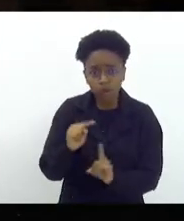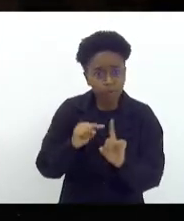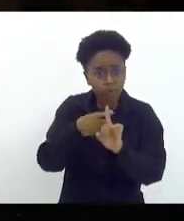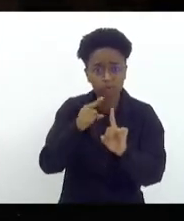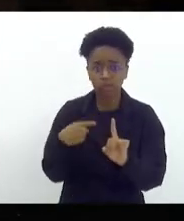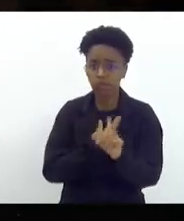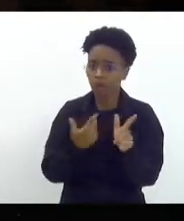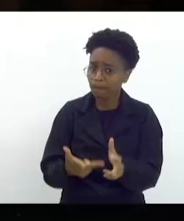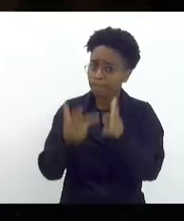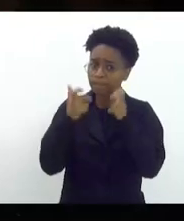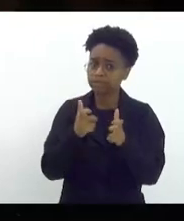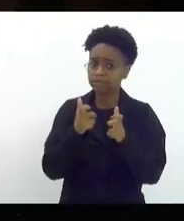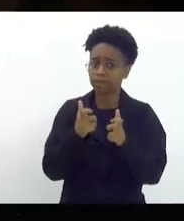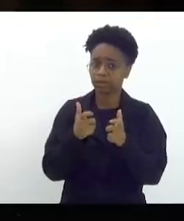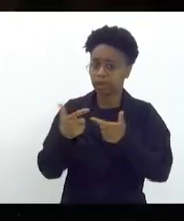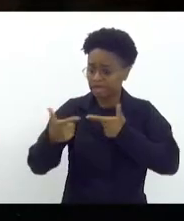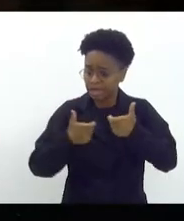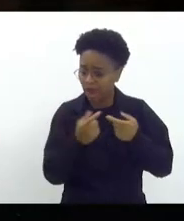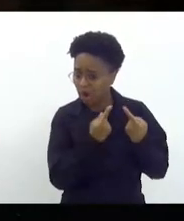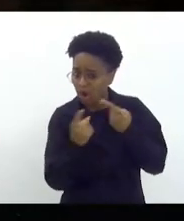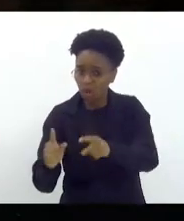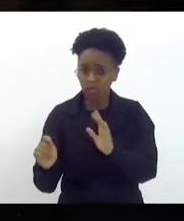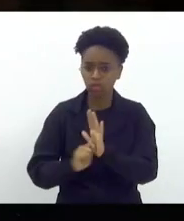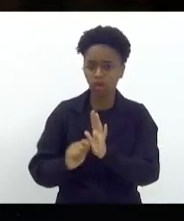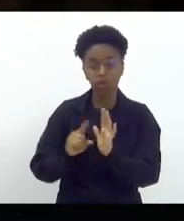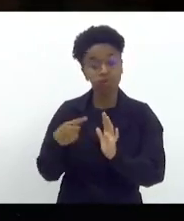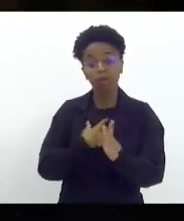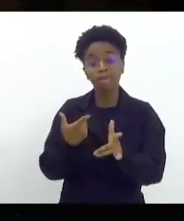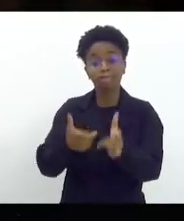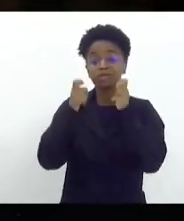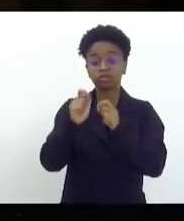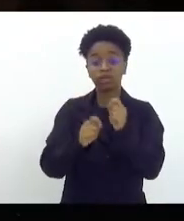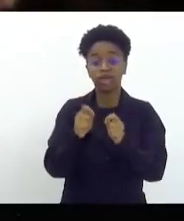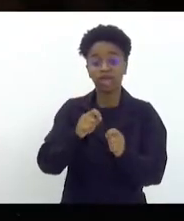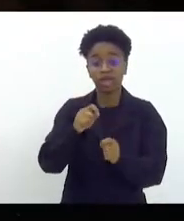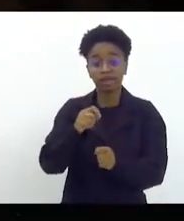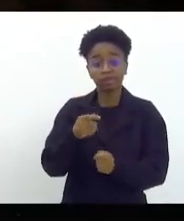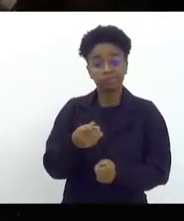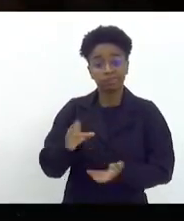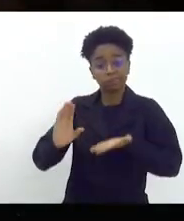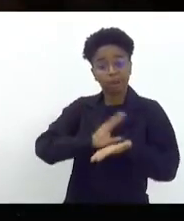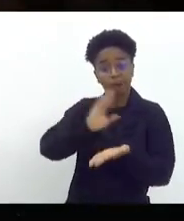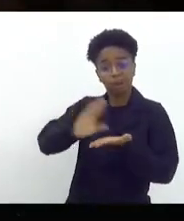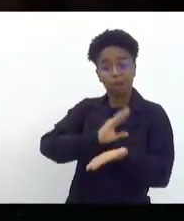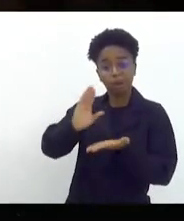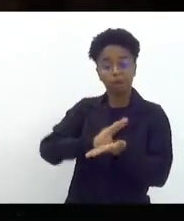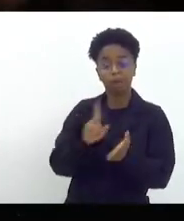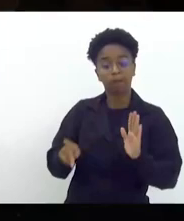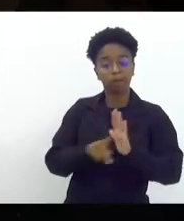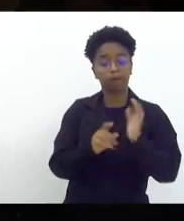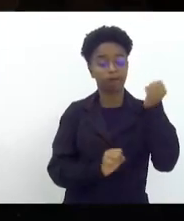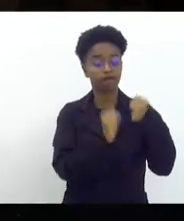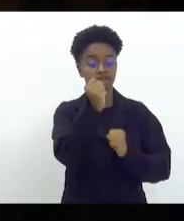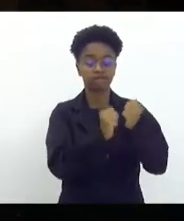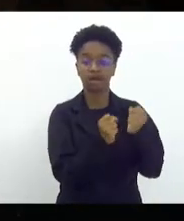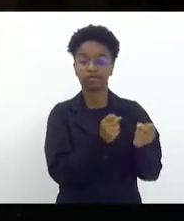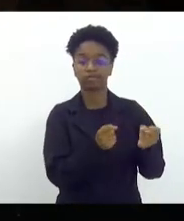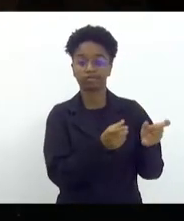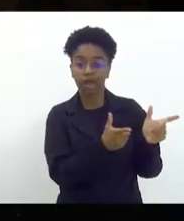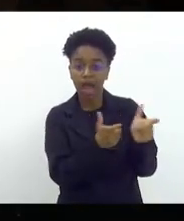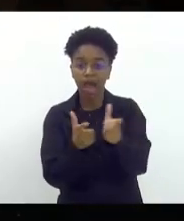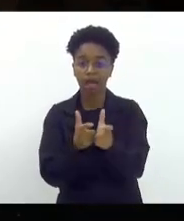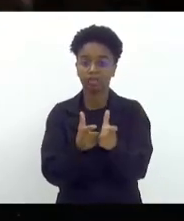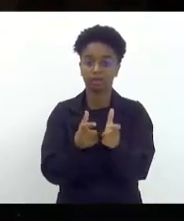observamos dessa guerra as drogas é justamente nas contas bancárias e na taxa de lucratividade da indústria amamentista internacionalmente